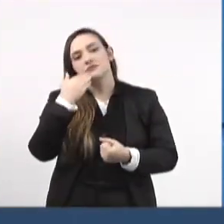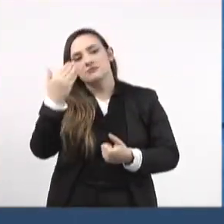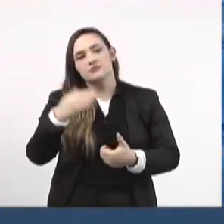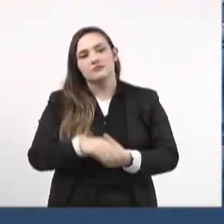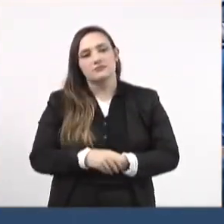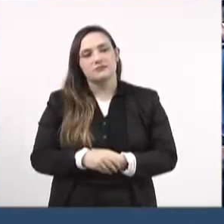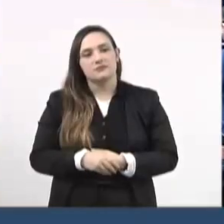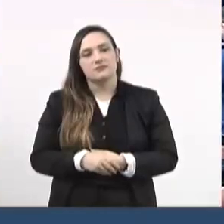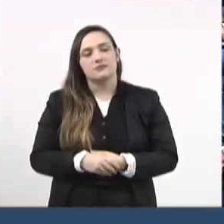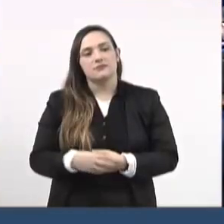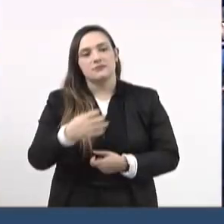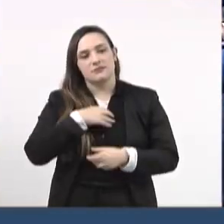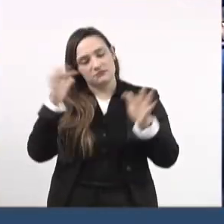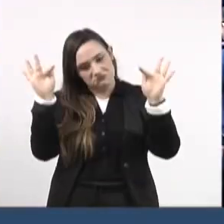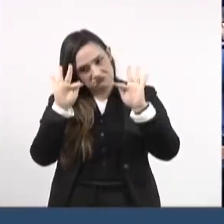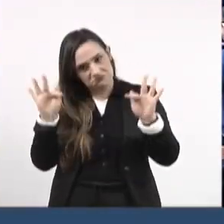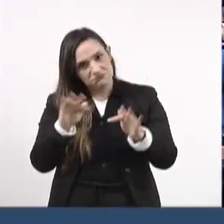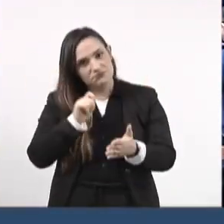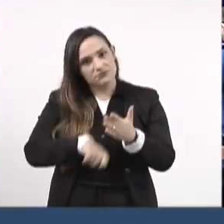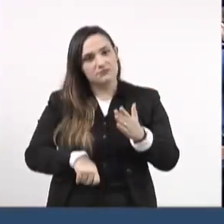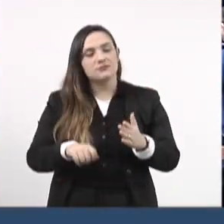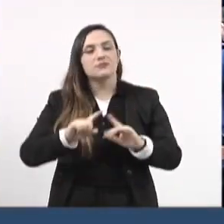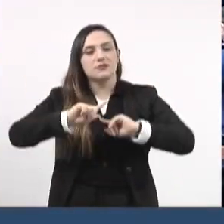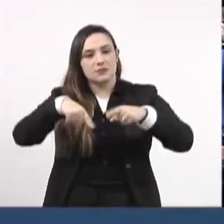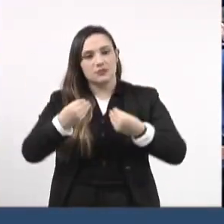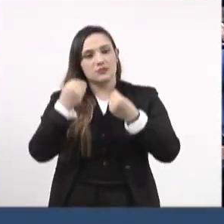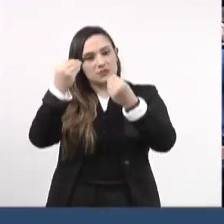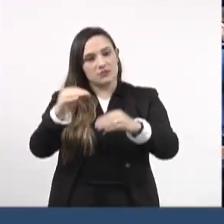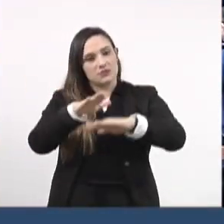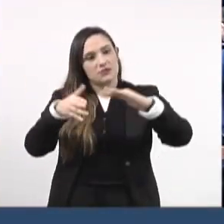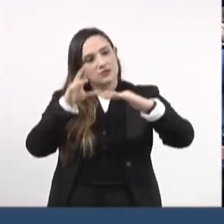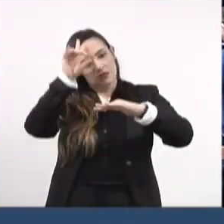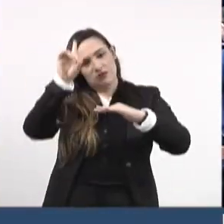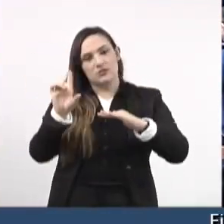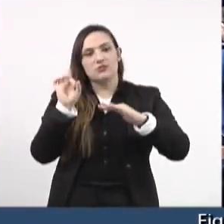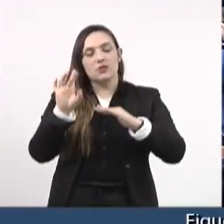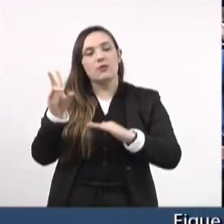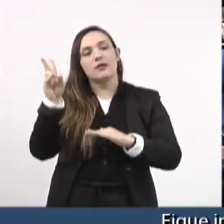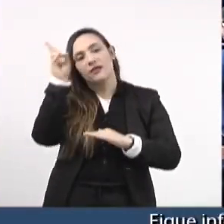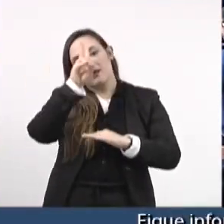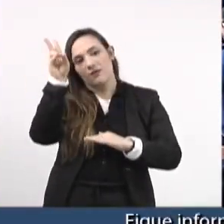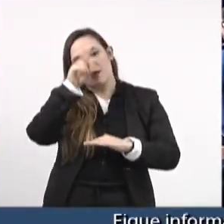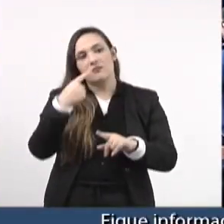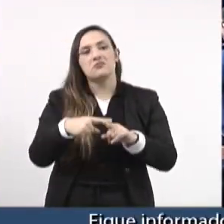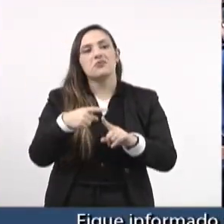fico feliz em assinar com Vossa Excelência. Os demais eu coloco sobre a mesa, é apenas para registrar, acho que foi